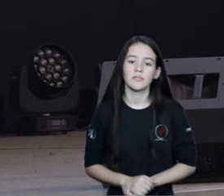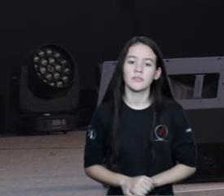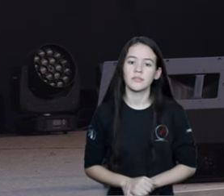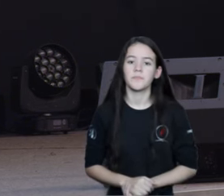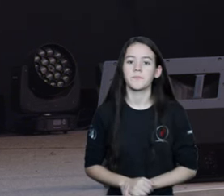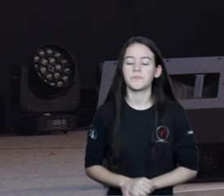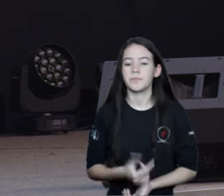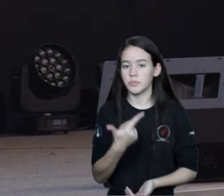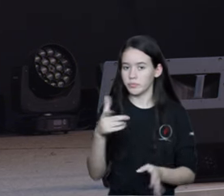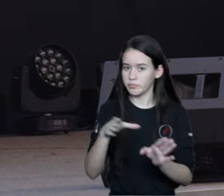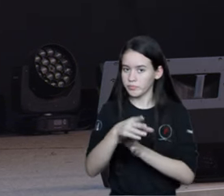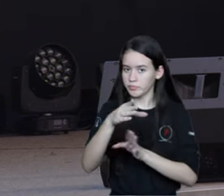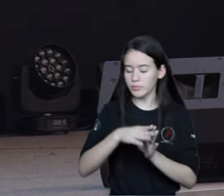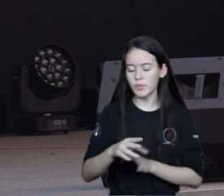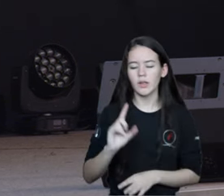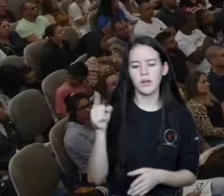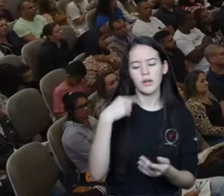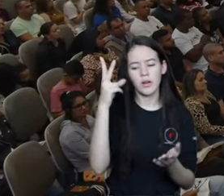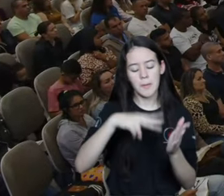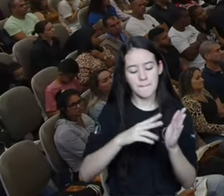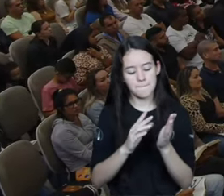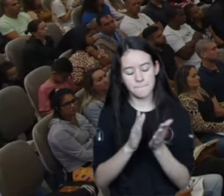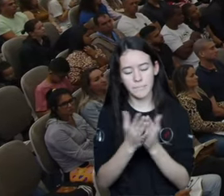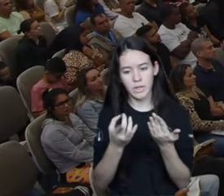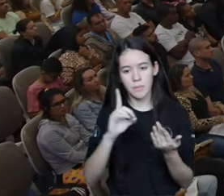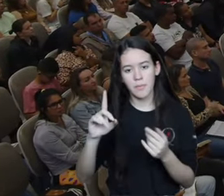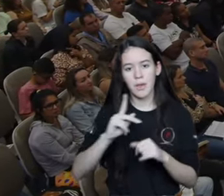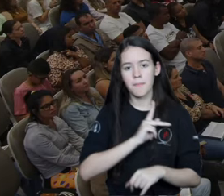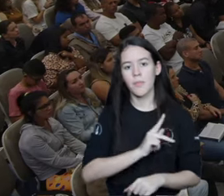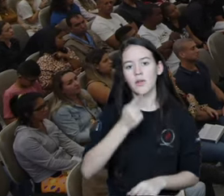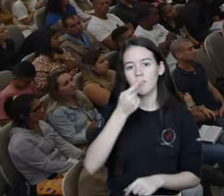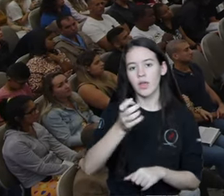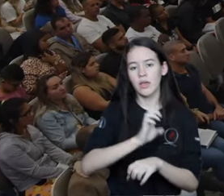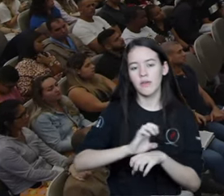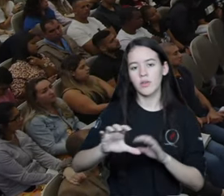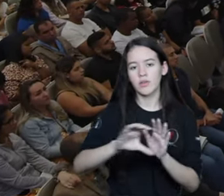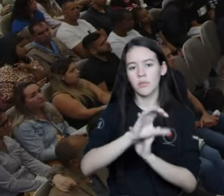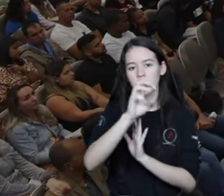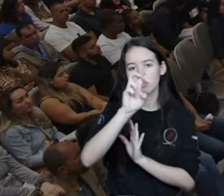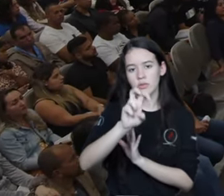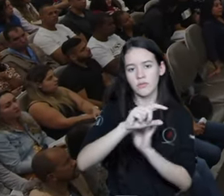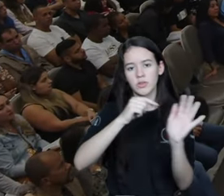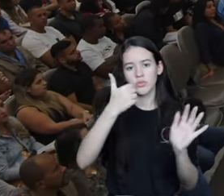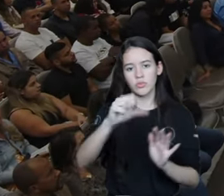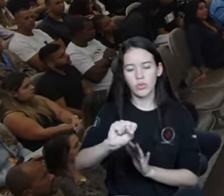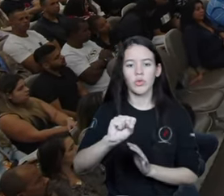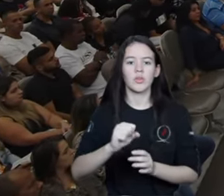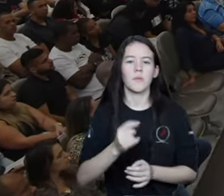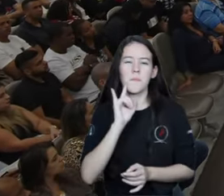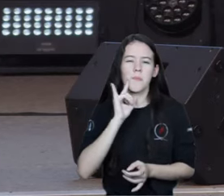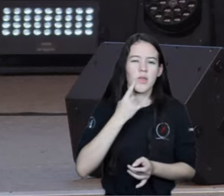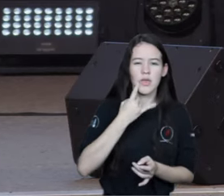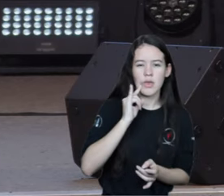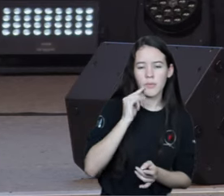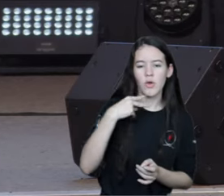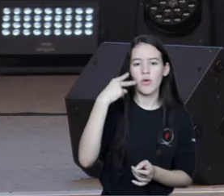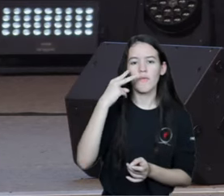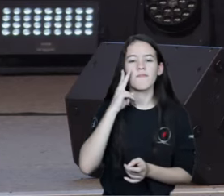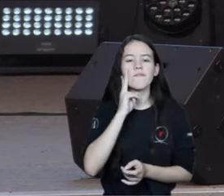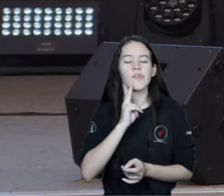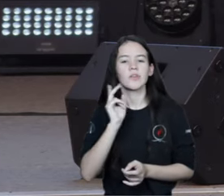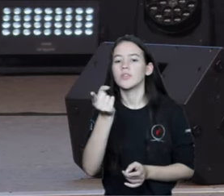tá aqui mais uma receita a gente ler a Bíblia quando Paulo diz minha Efésios 5:18 Não vos embriagueis com vinho mas